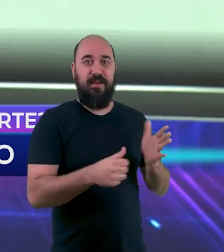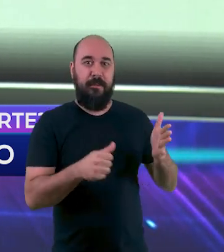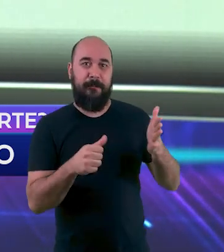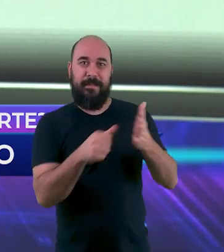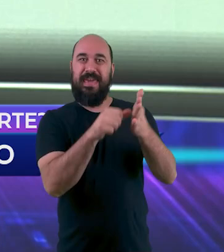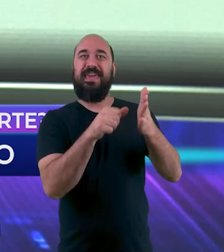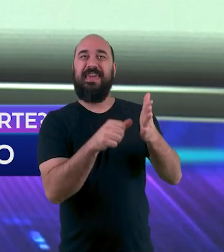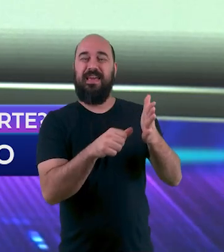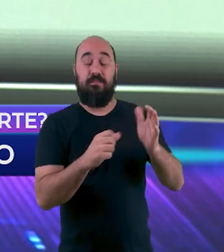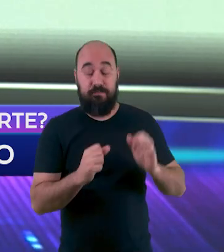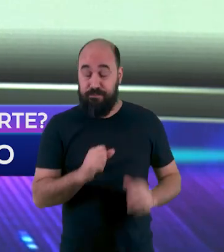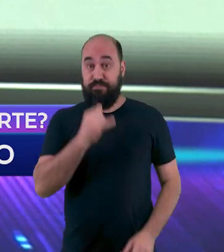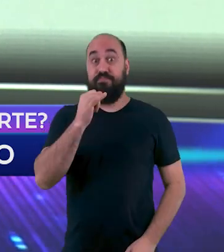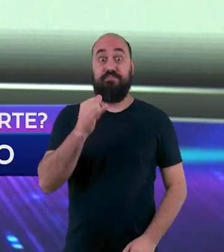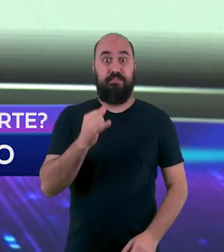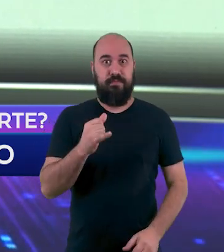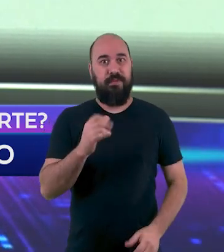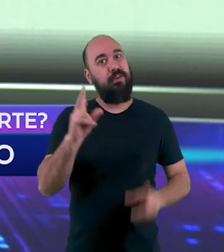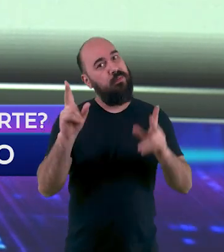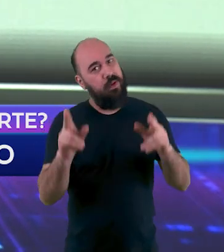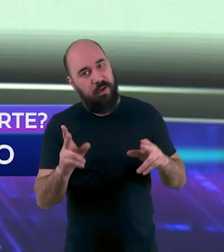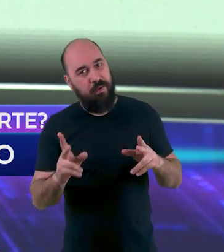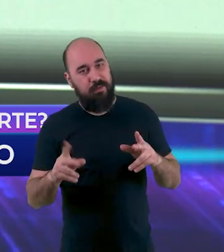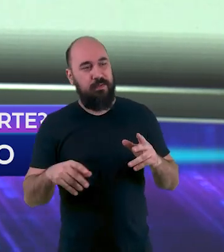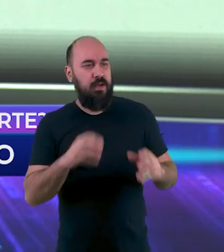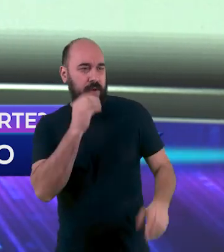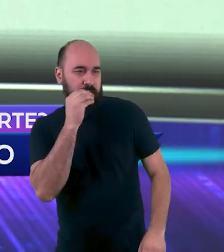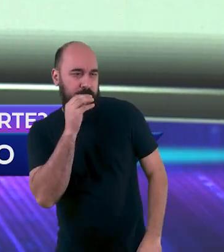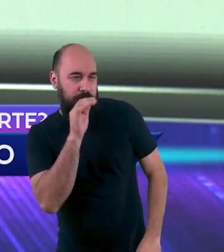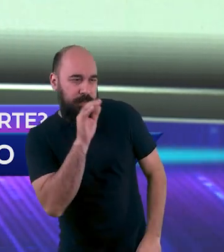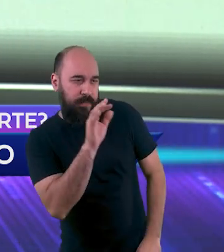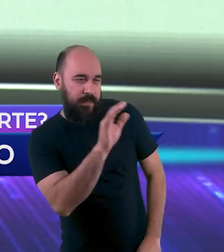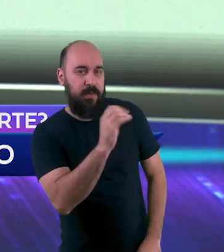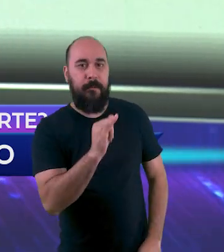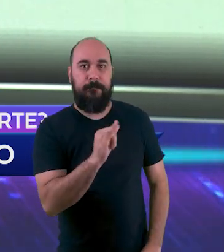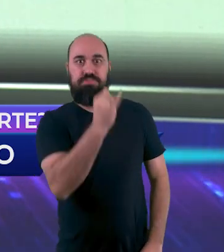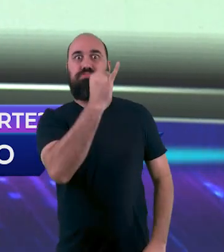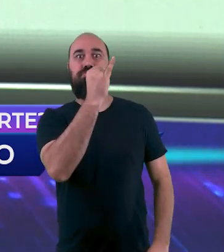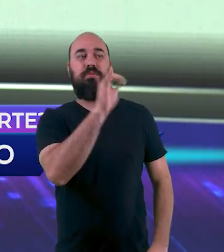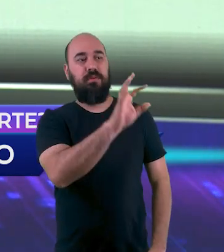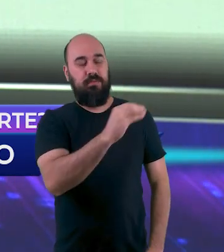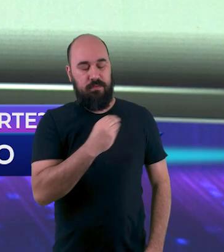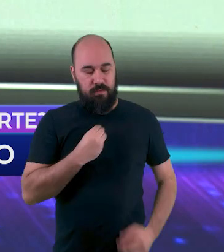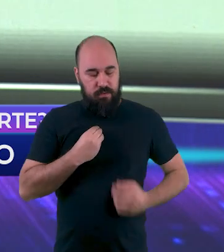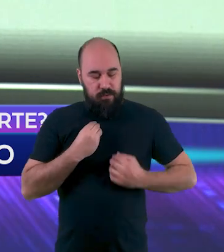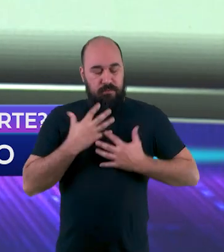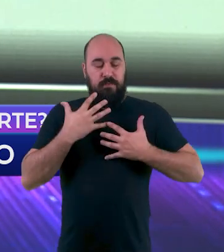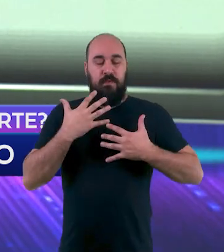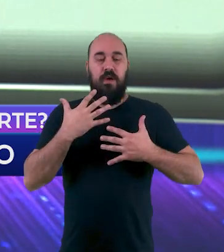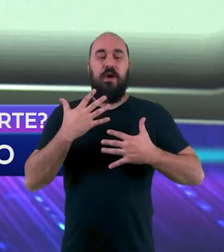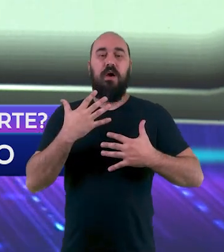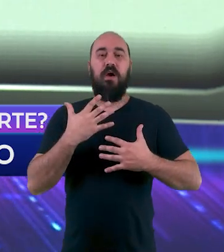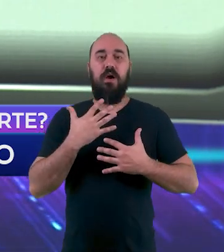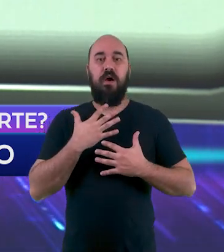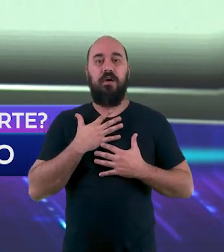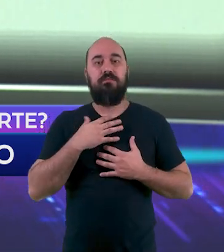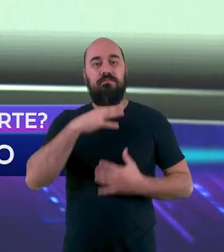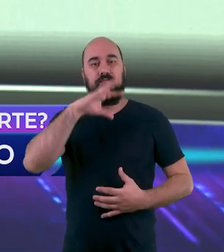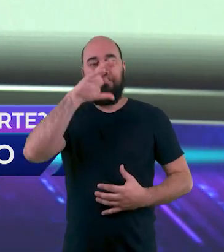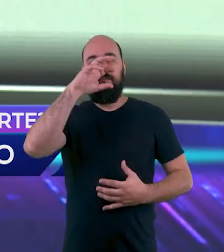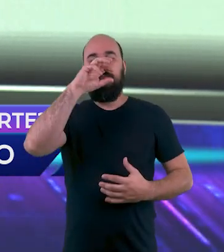corpo, com o fôlego de vida, se torna uma alma vivente. Então, o ser